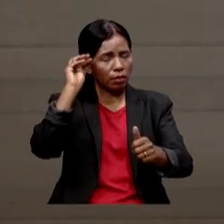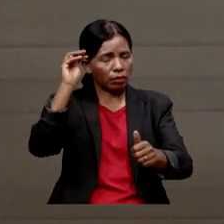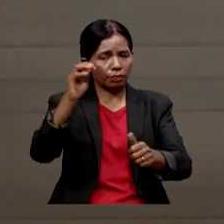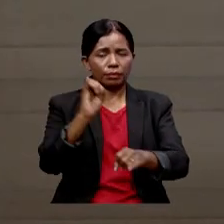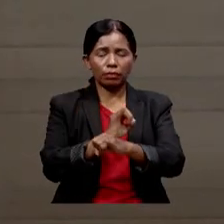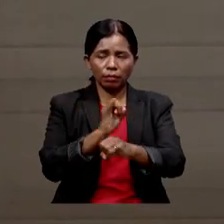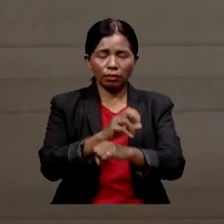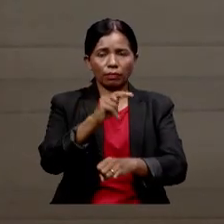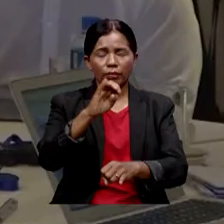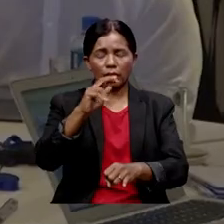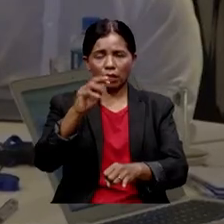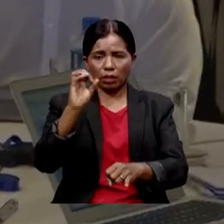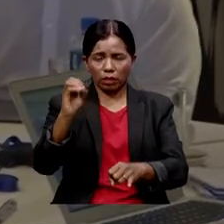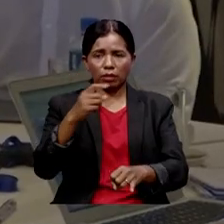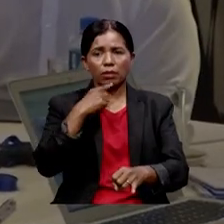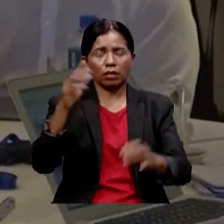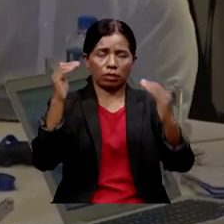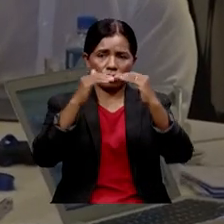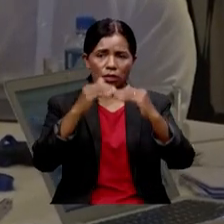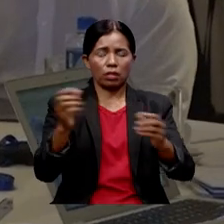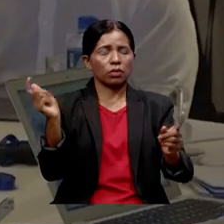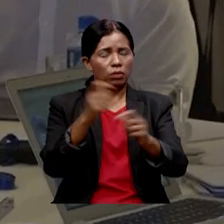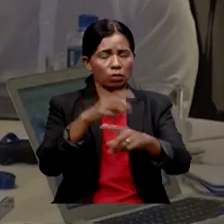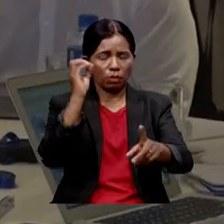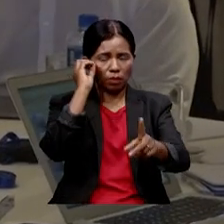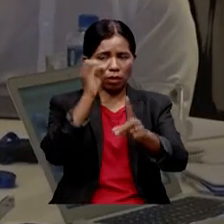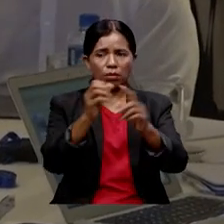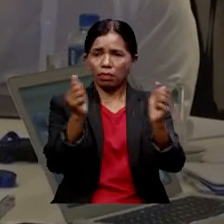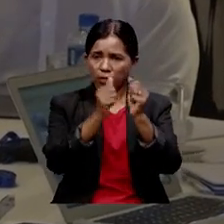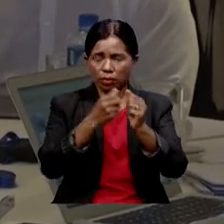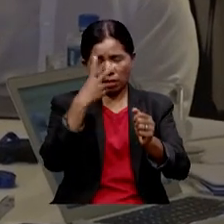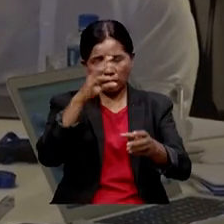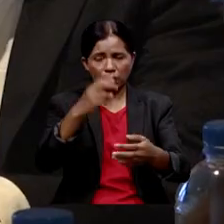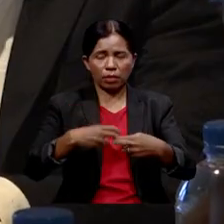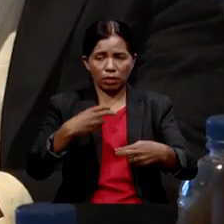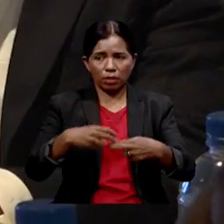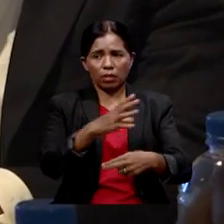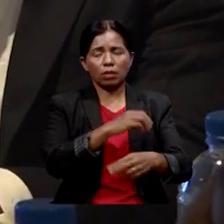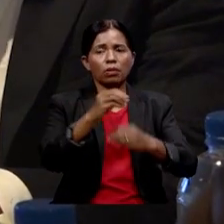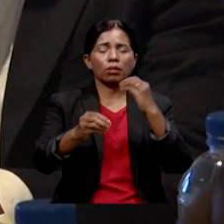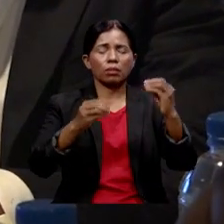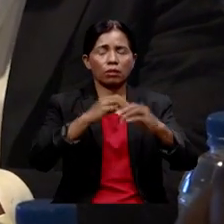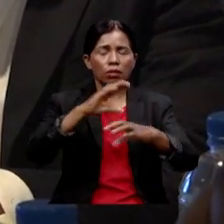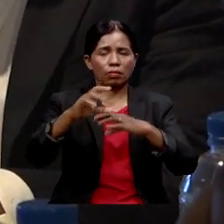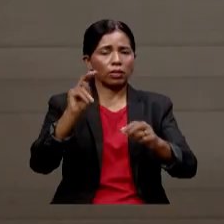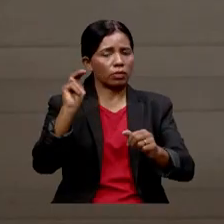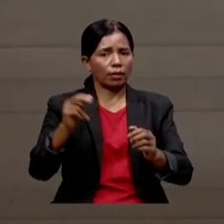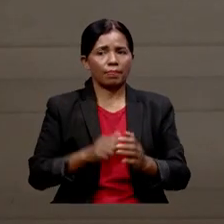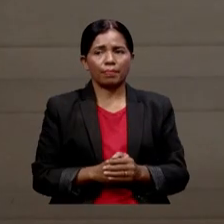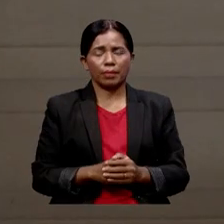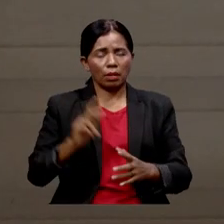na Indústria, Nino Pereira e orçop, né? A tu troca opinião mamalo, no harre mos desafio na oportunidade com a comércio né?